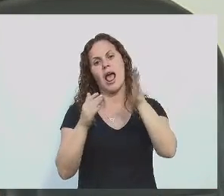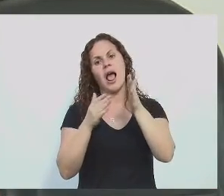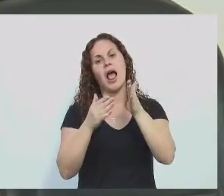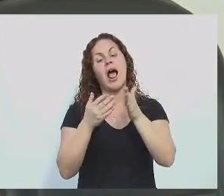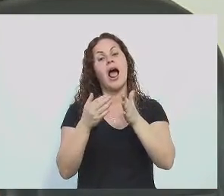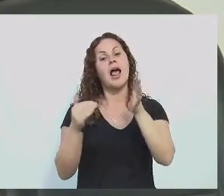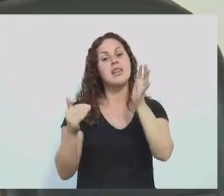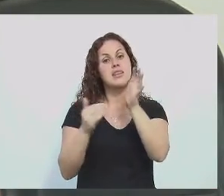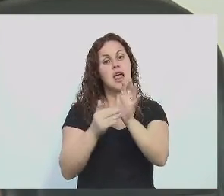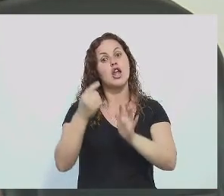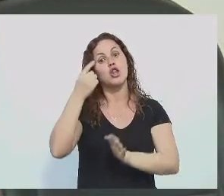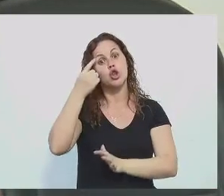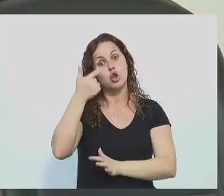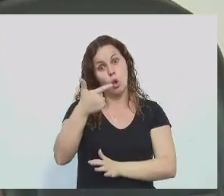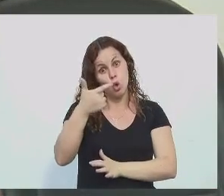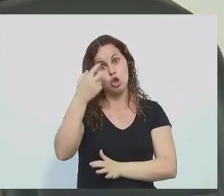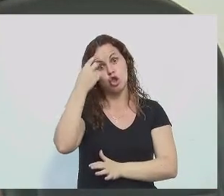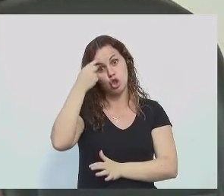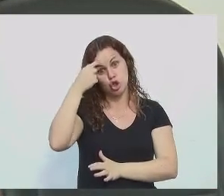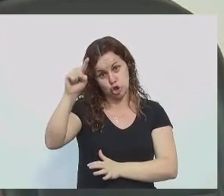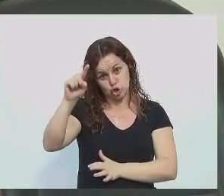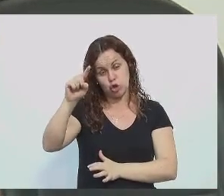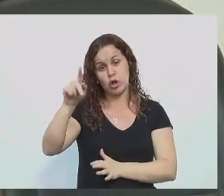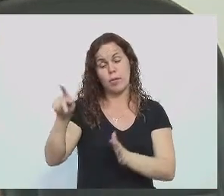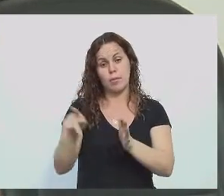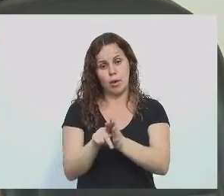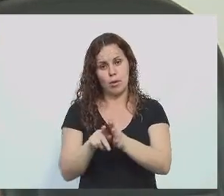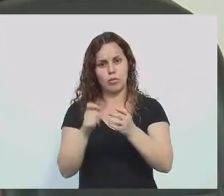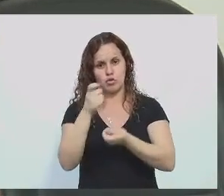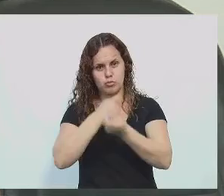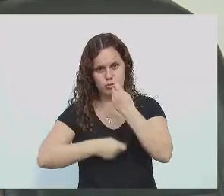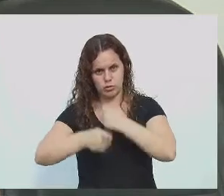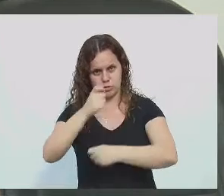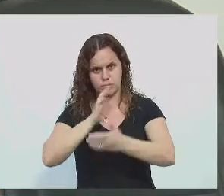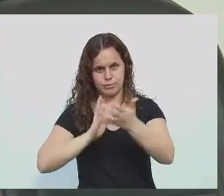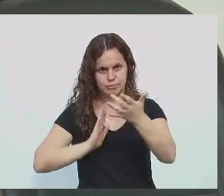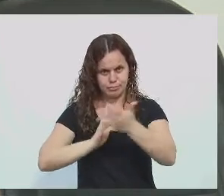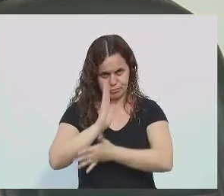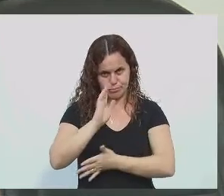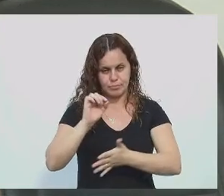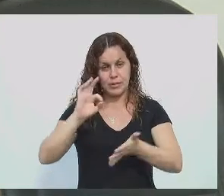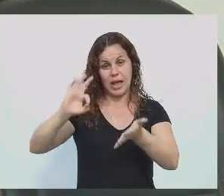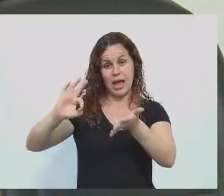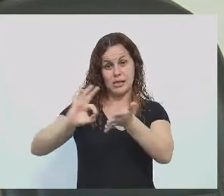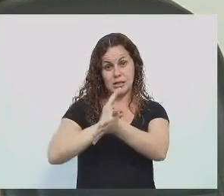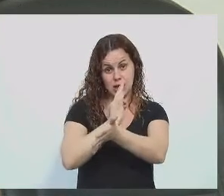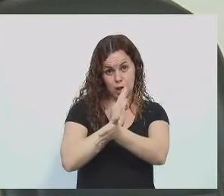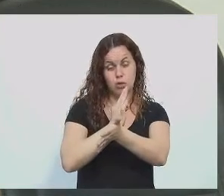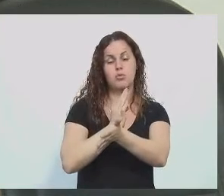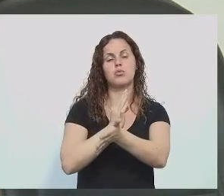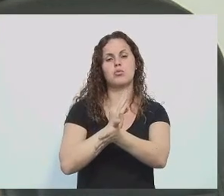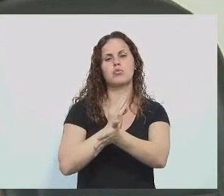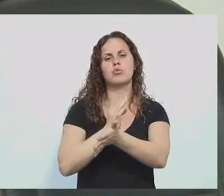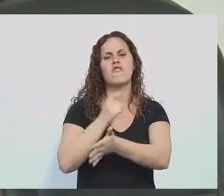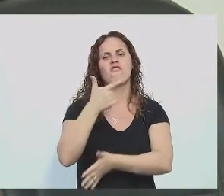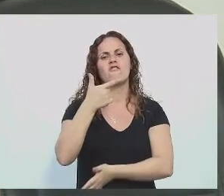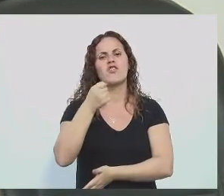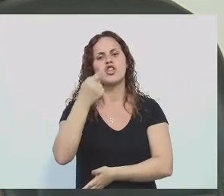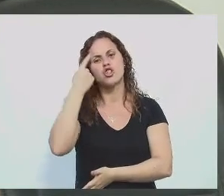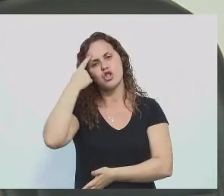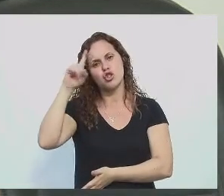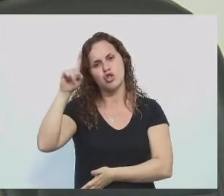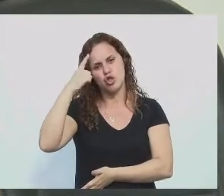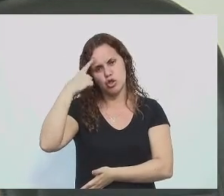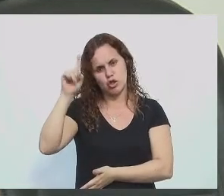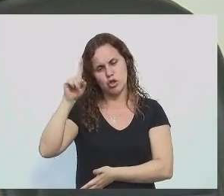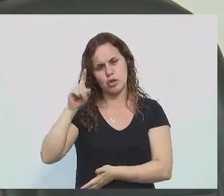2 dias a partir do comunicado expedido pela administração, o que corresponde a uma assinatura de contrato a menos de 20 dias do fim